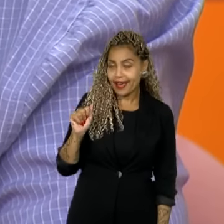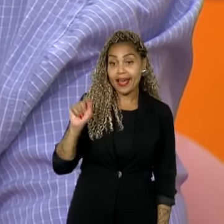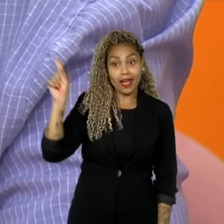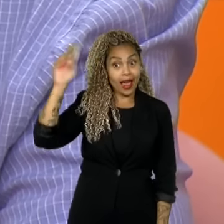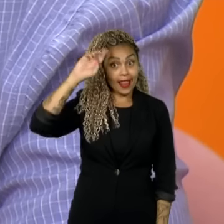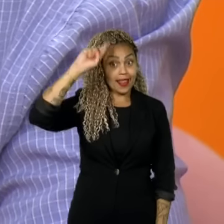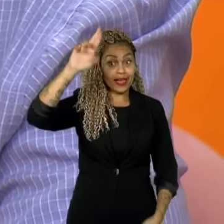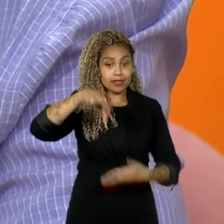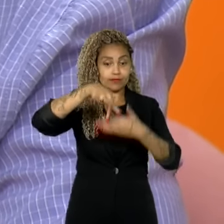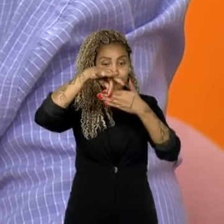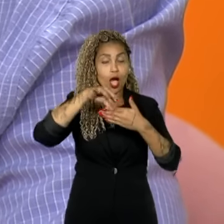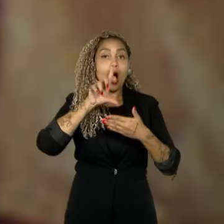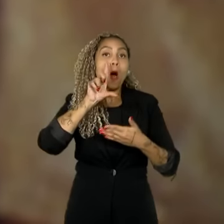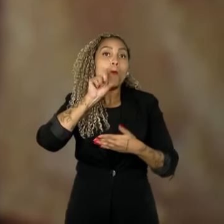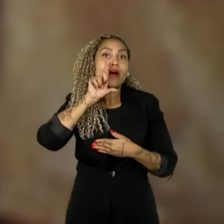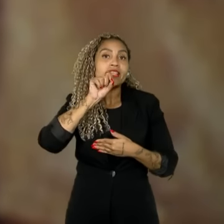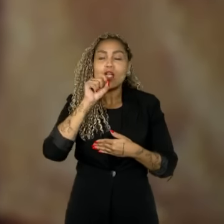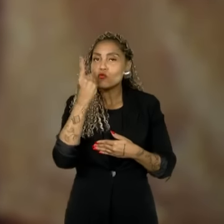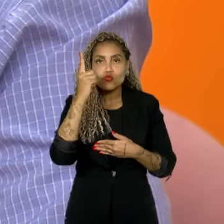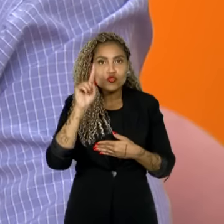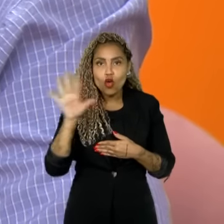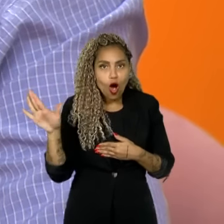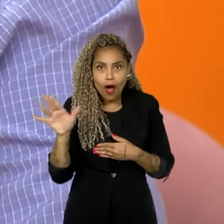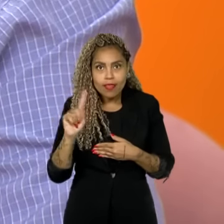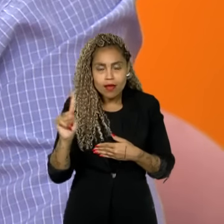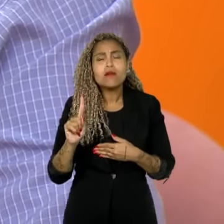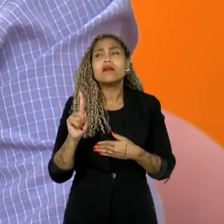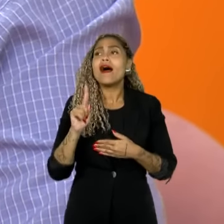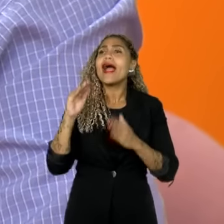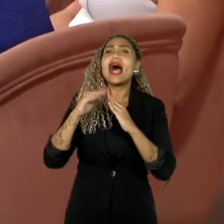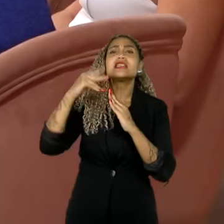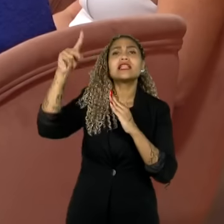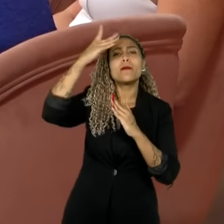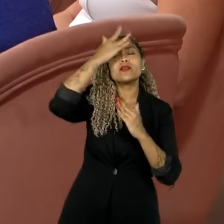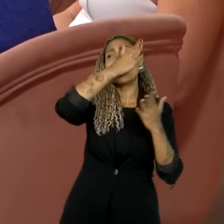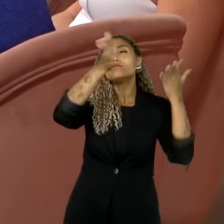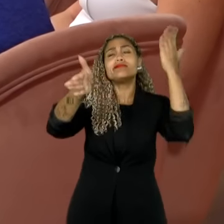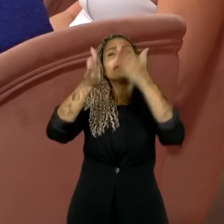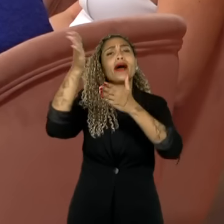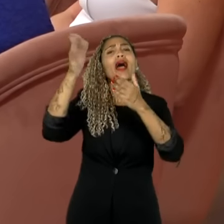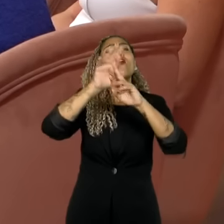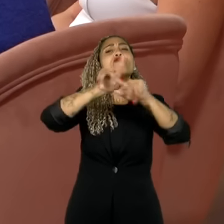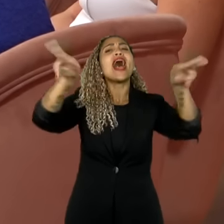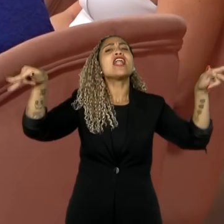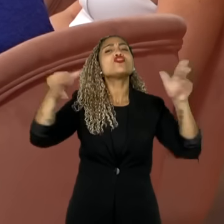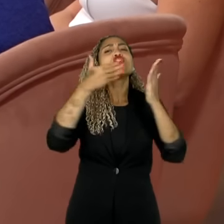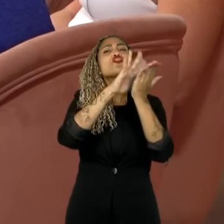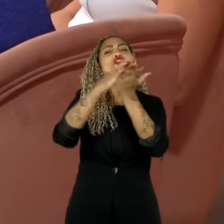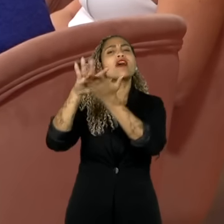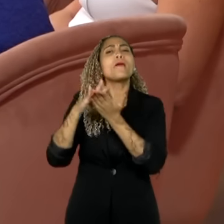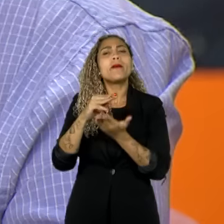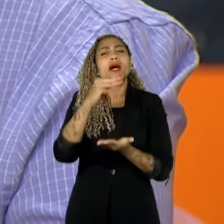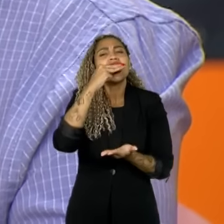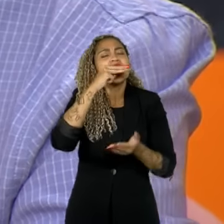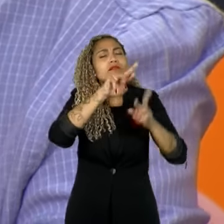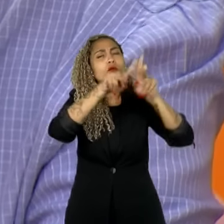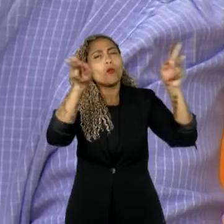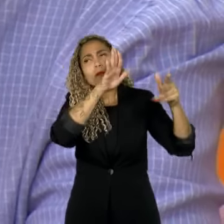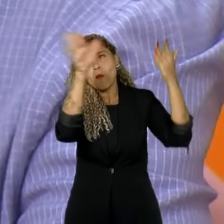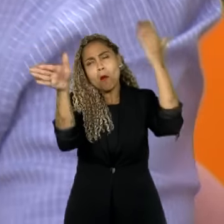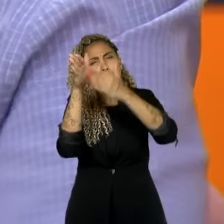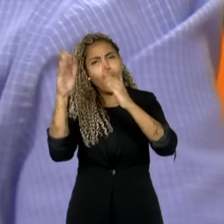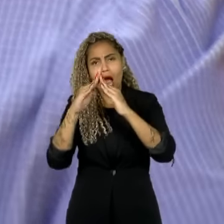Portela. Você chegava na casa dele, tinha compositor da Mangueira, tinha da Mocidade. Tinha lugar. Várias escolas. Ele era um líder, ele era carismático, já